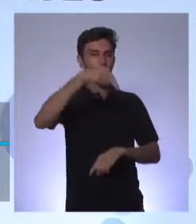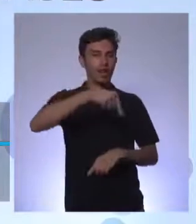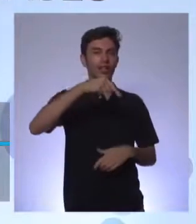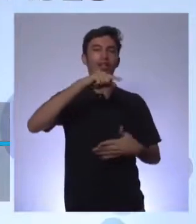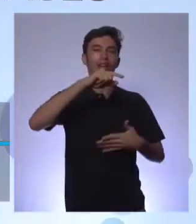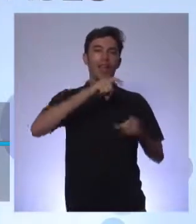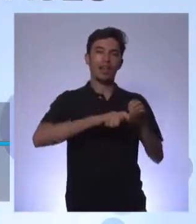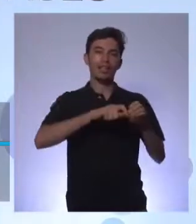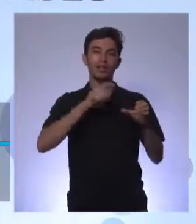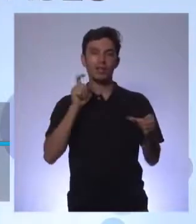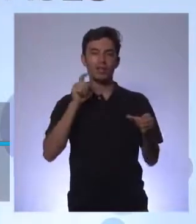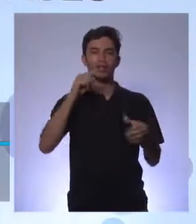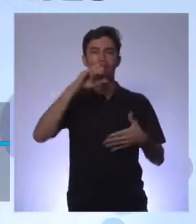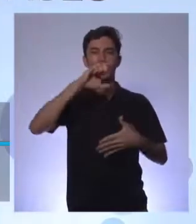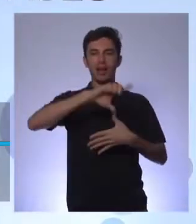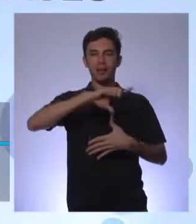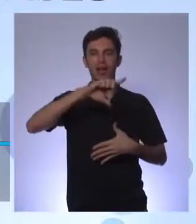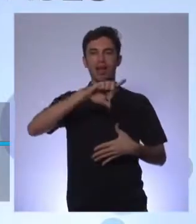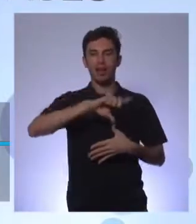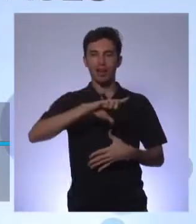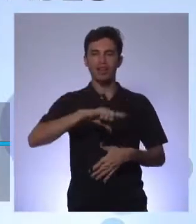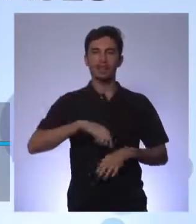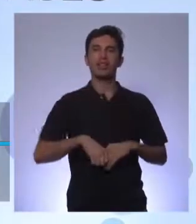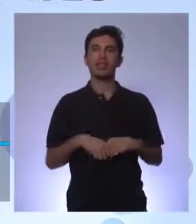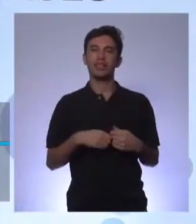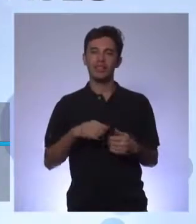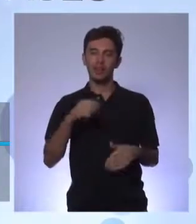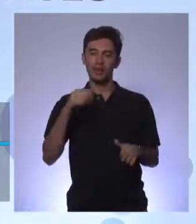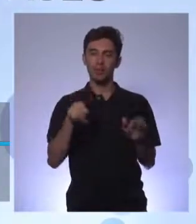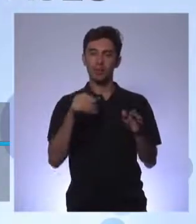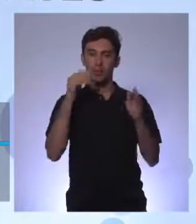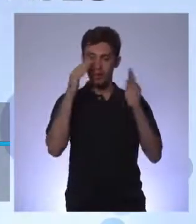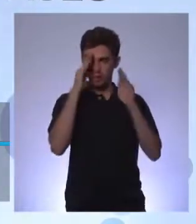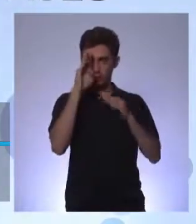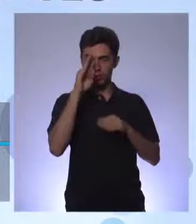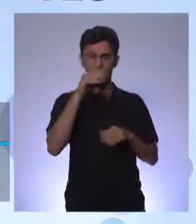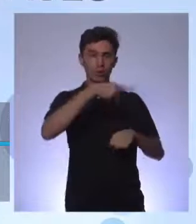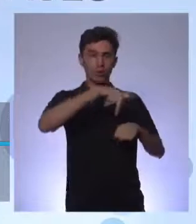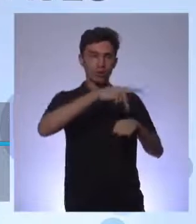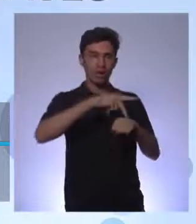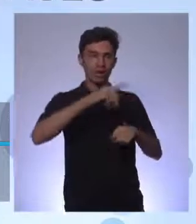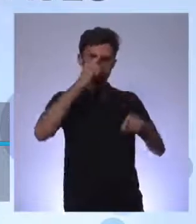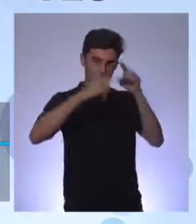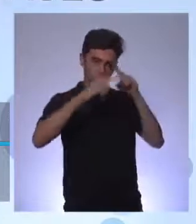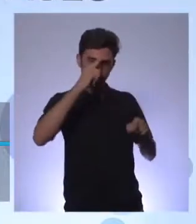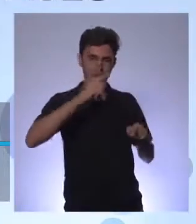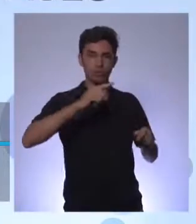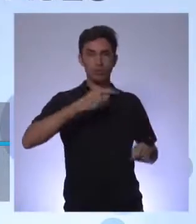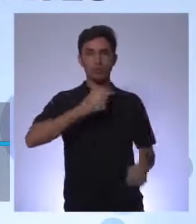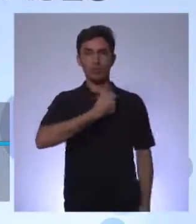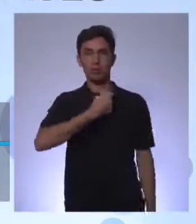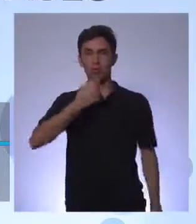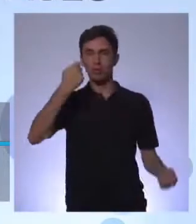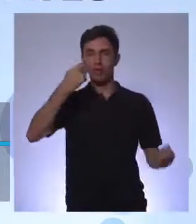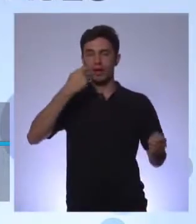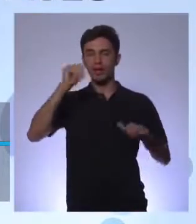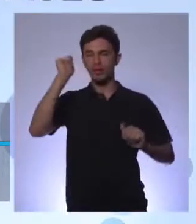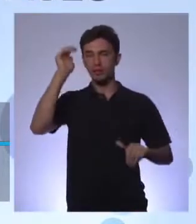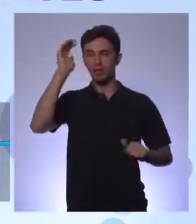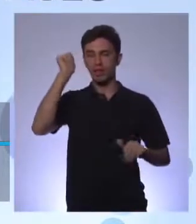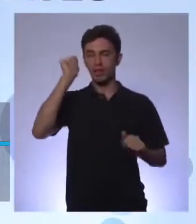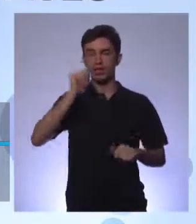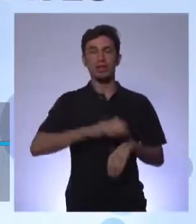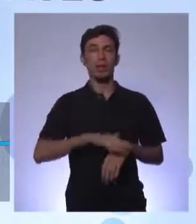as independências na América Espanhola. É claro que dentro desse contexto